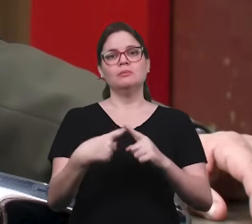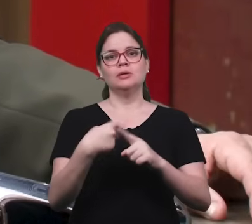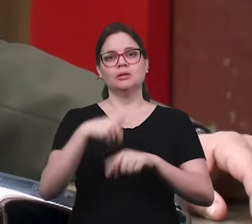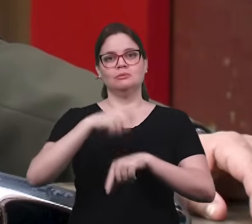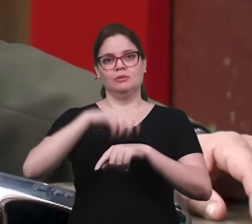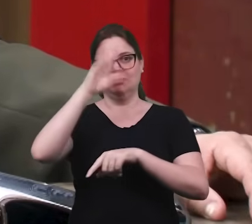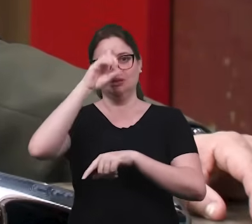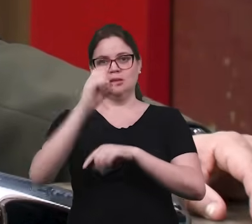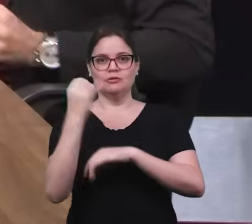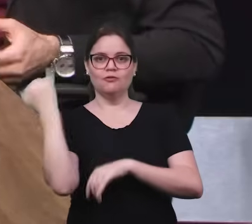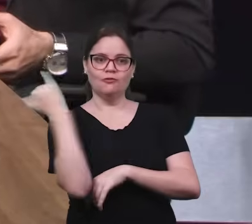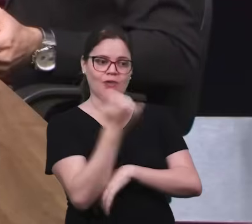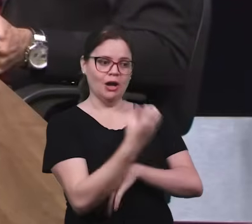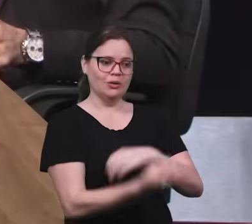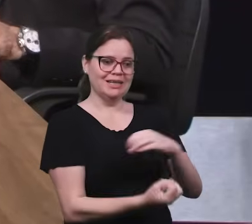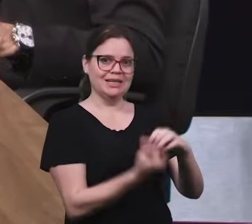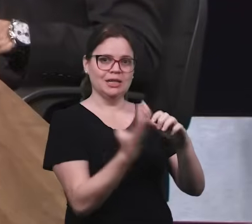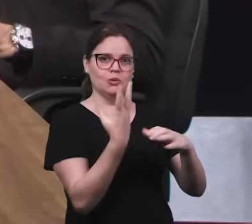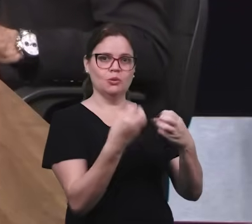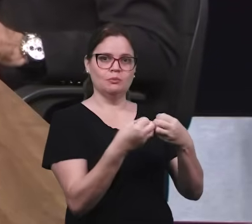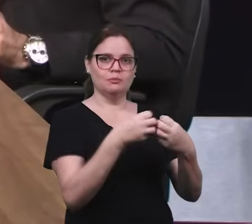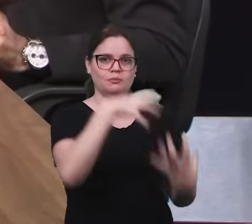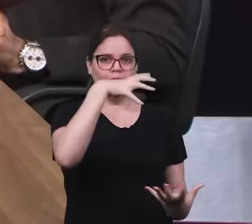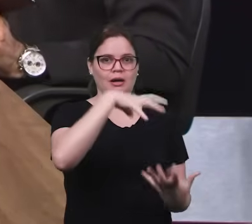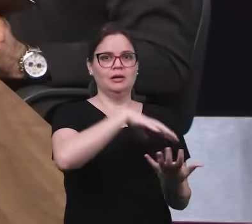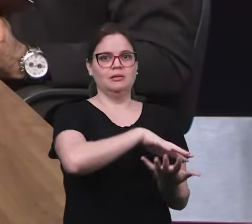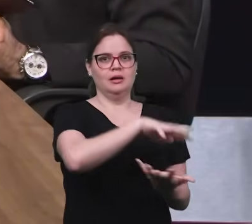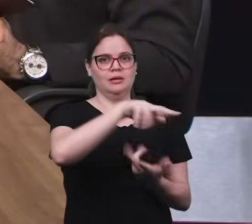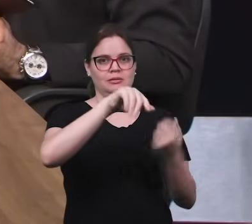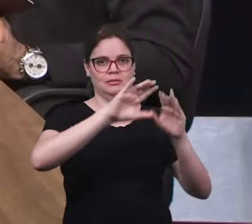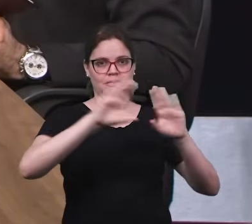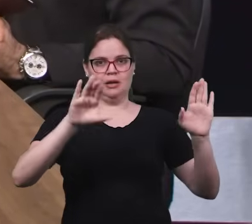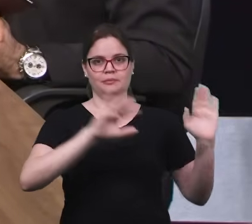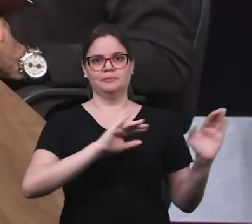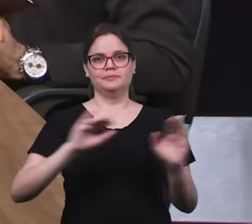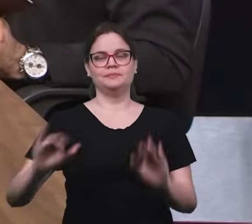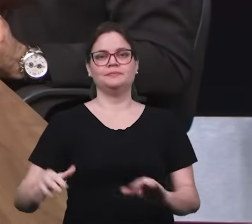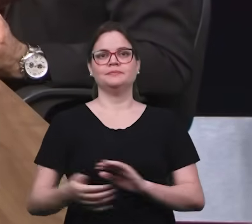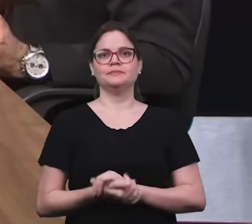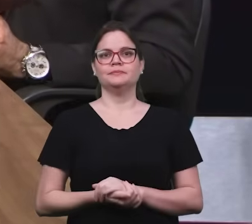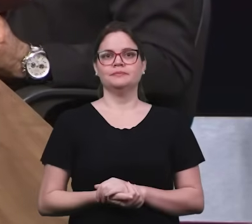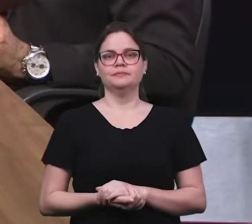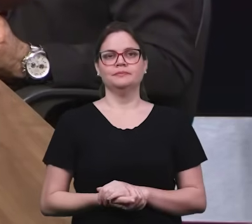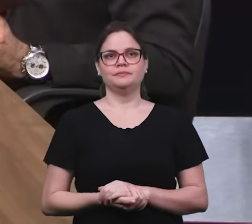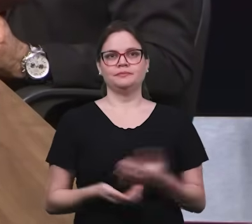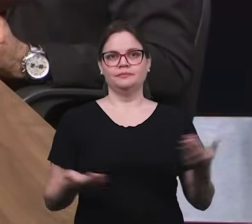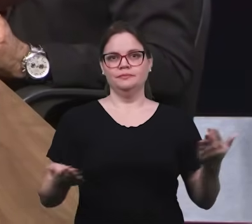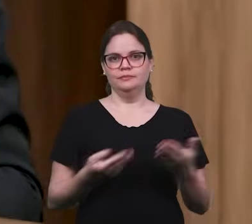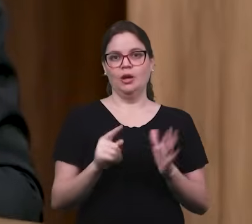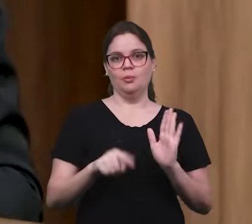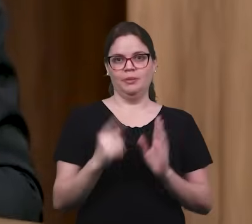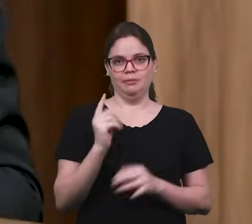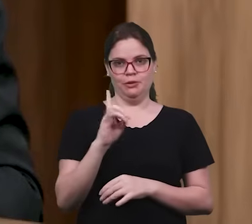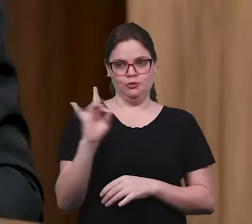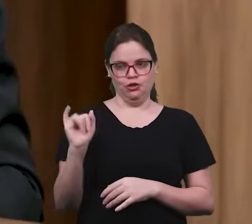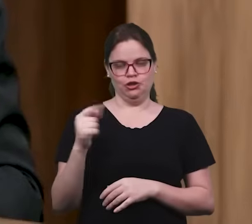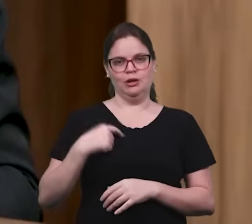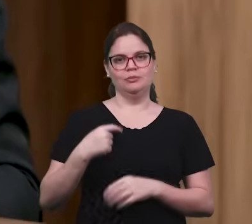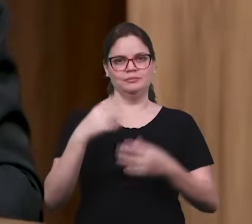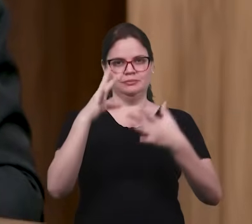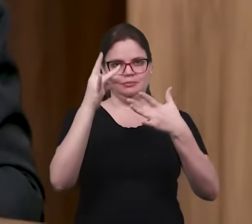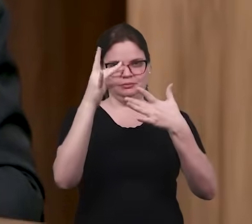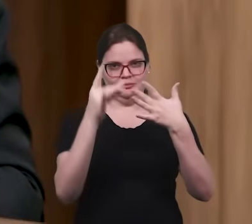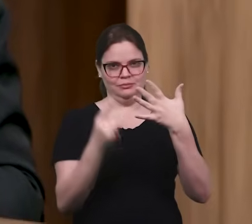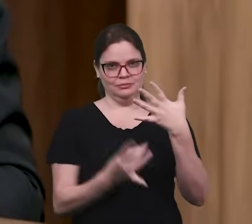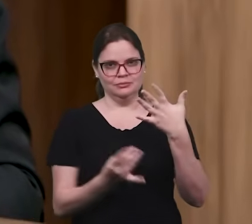Isso é maravilhoso. Maravilha. Bom, então nós vamos entrar aqui agora em relação já a esse primeiro dia da criação.